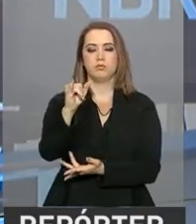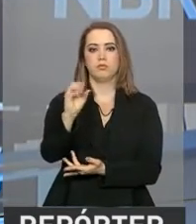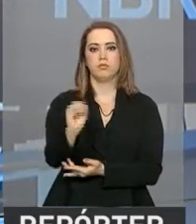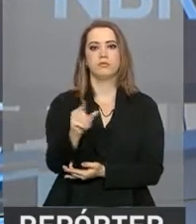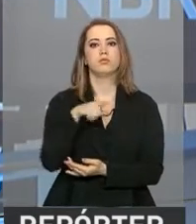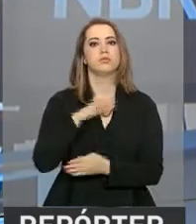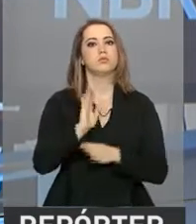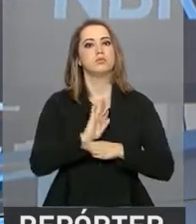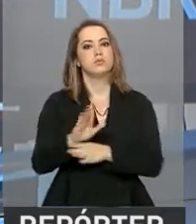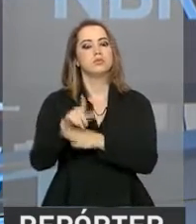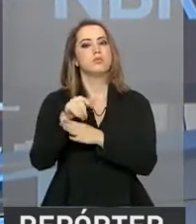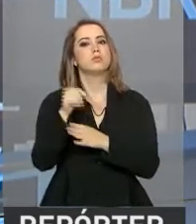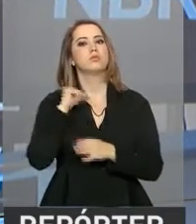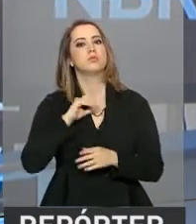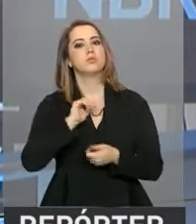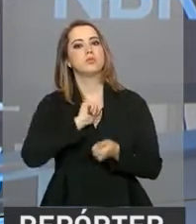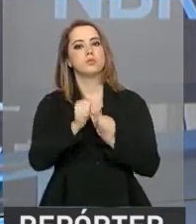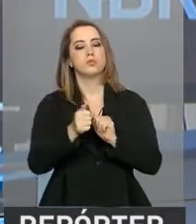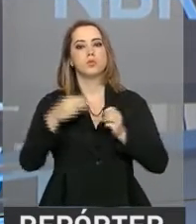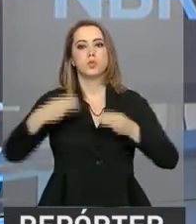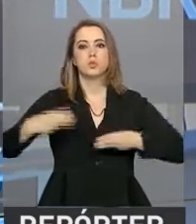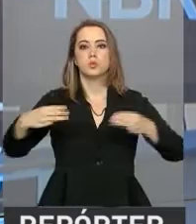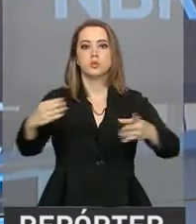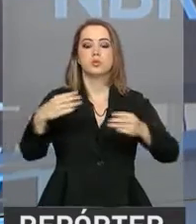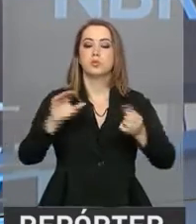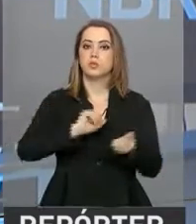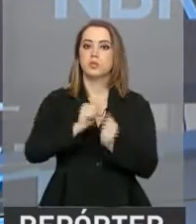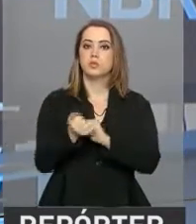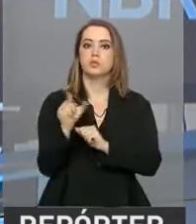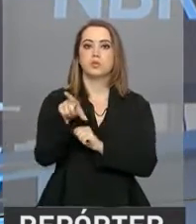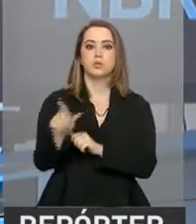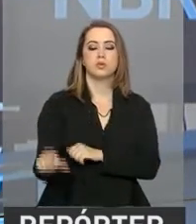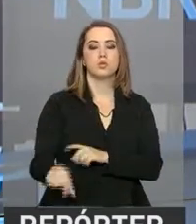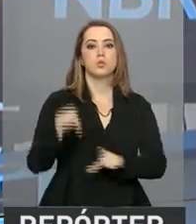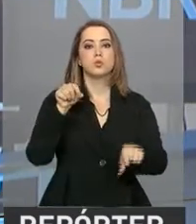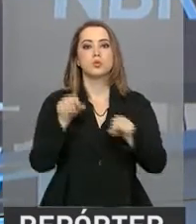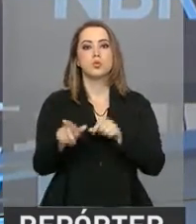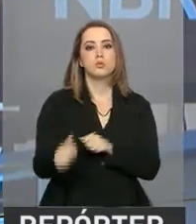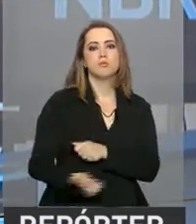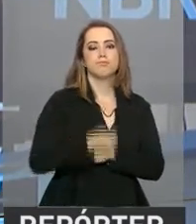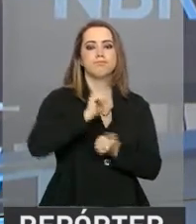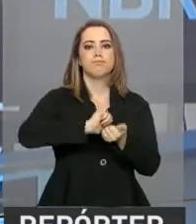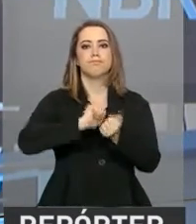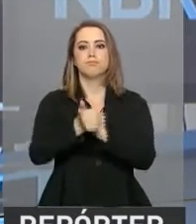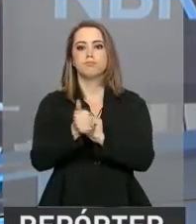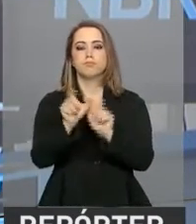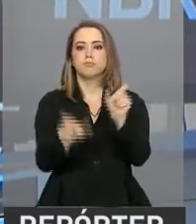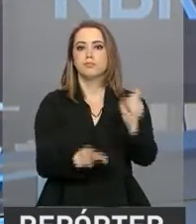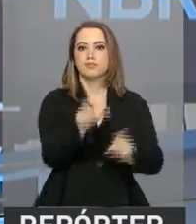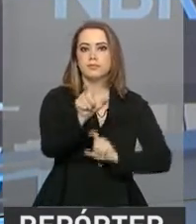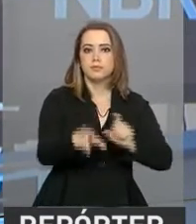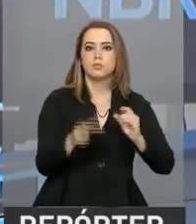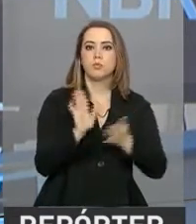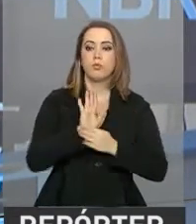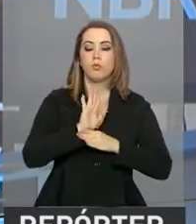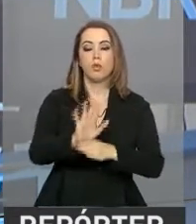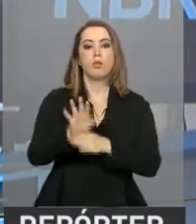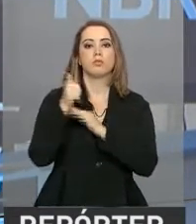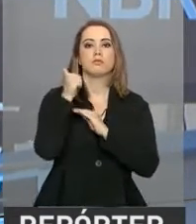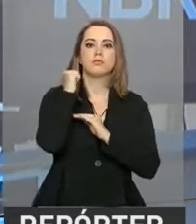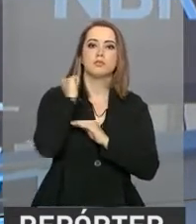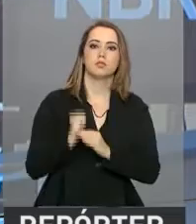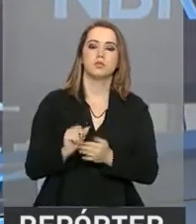Ministério do Esporte ajuda nos treinos dos atletas melhor colocados em cada modalidade. Esse investimento foi assunto